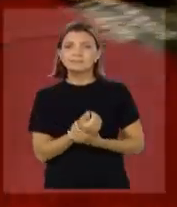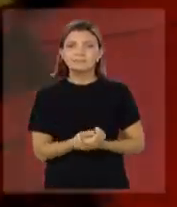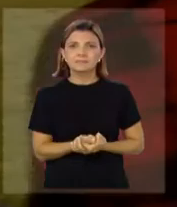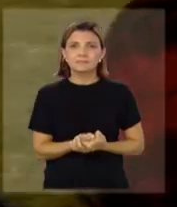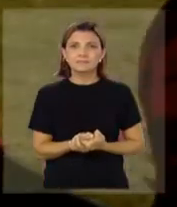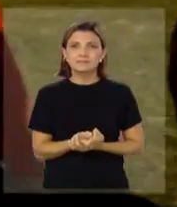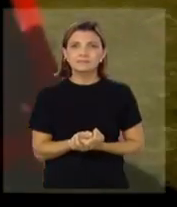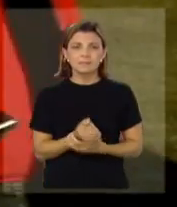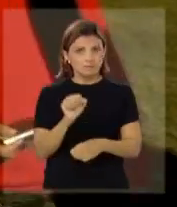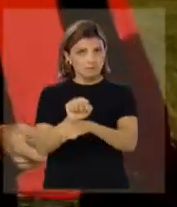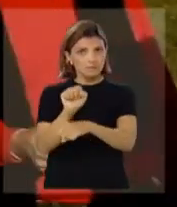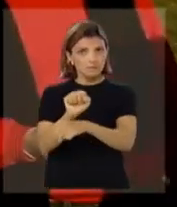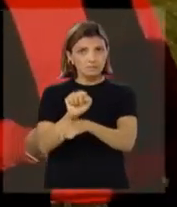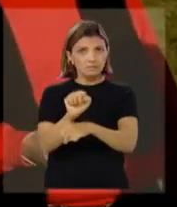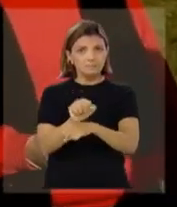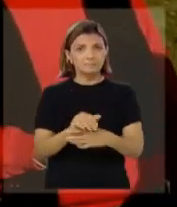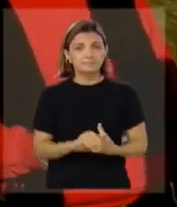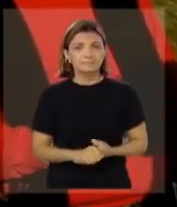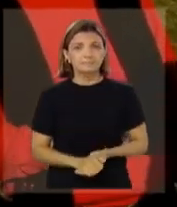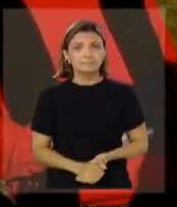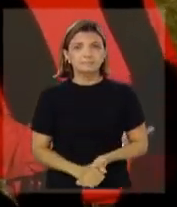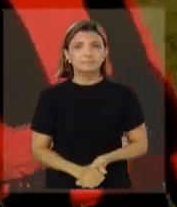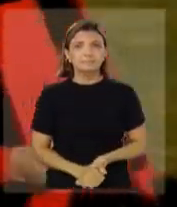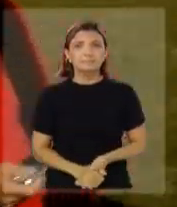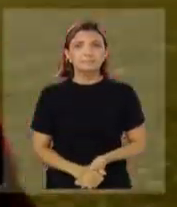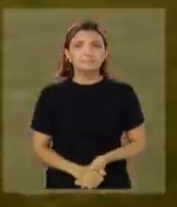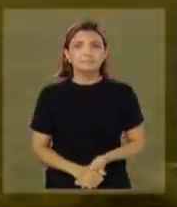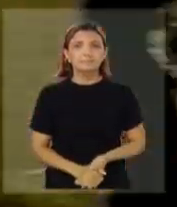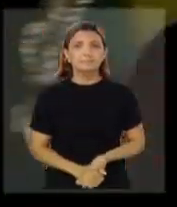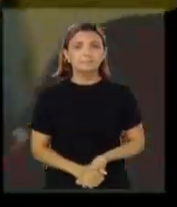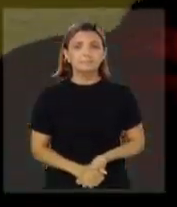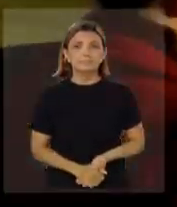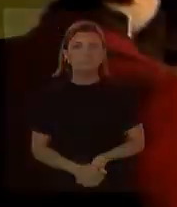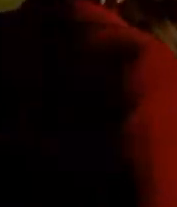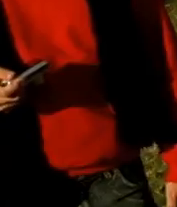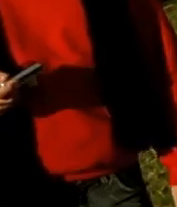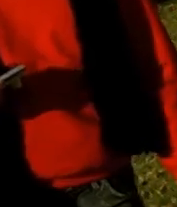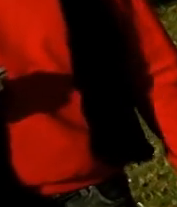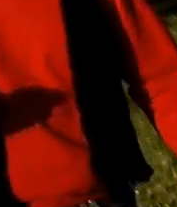Gris? Então espera um pouquinho aí. Vamos lá, menina. Espera aí.